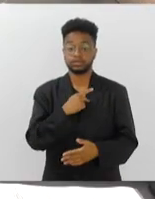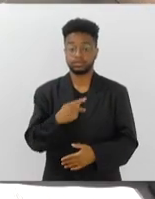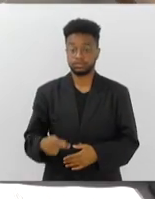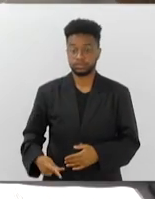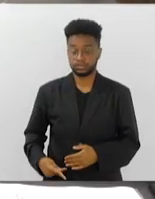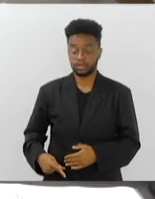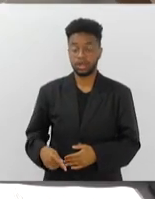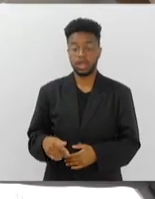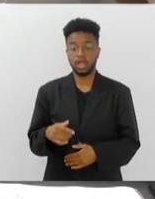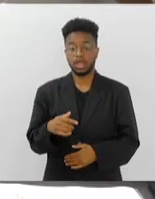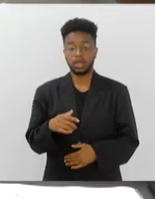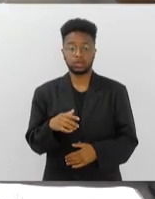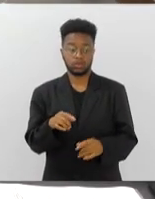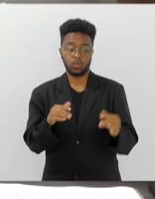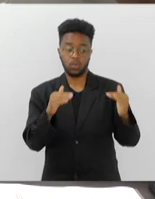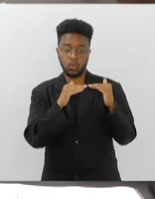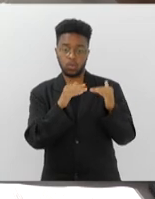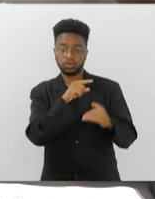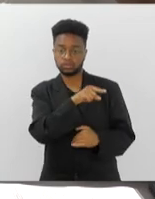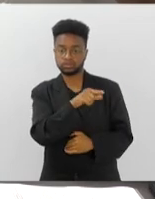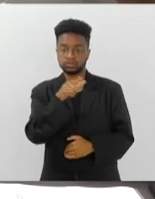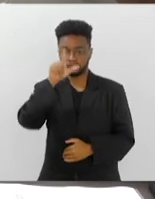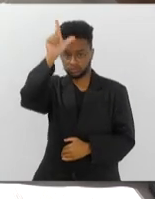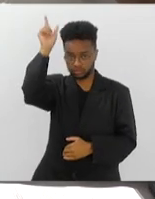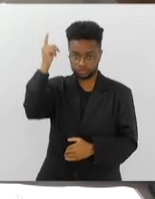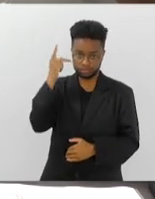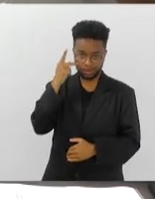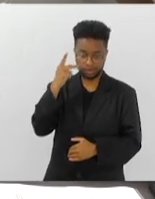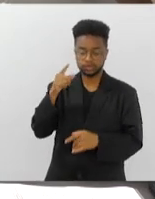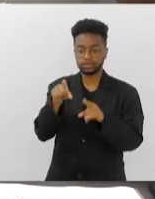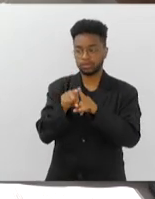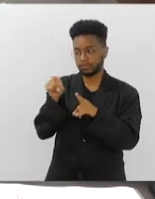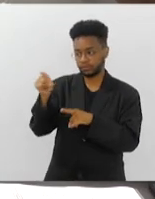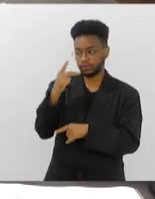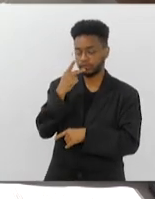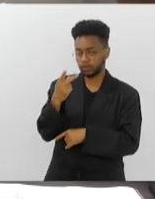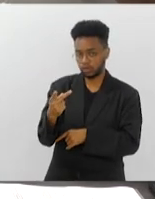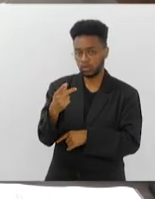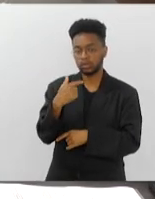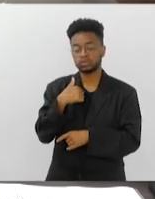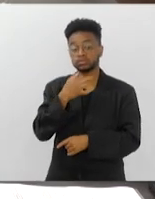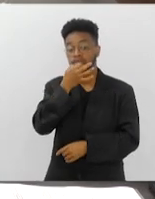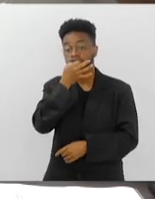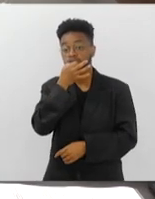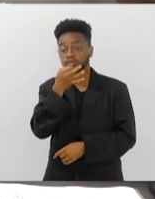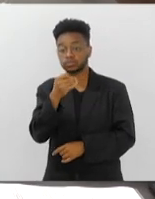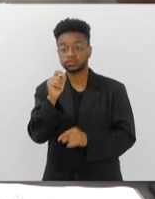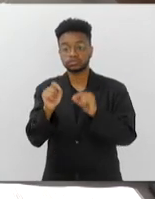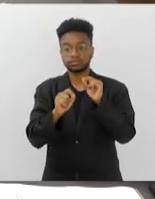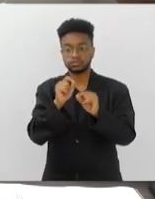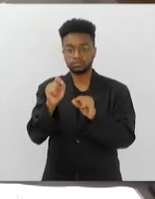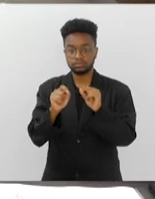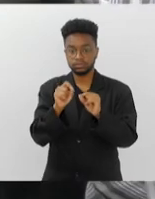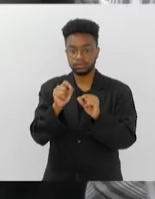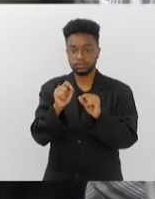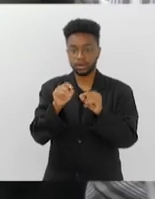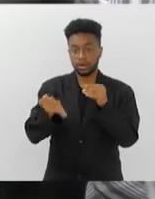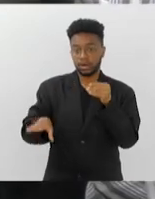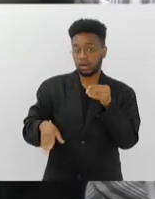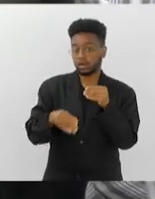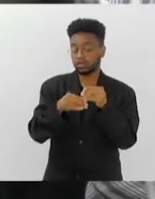do Luiz Paulo e também no que eu falei, no que Vossa Excelência falou, eu sugiro, doutor Fernando Amorim, que